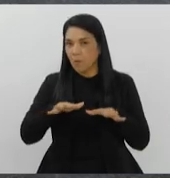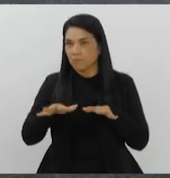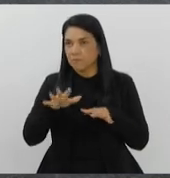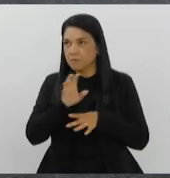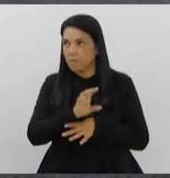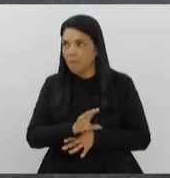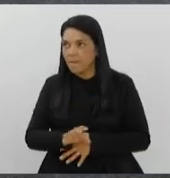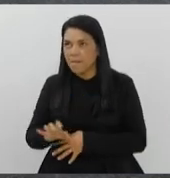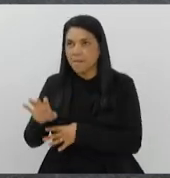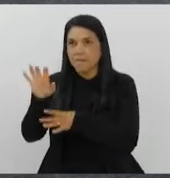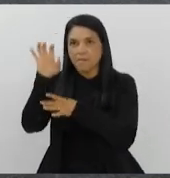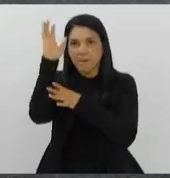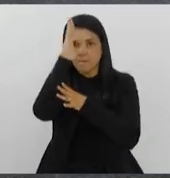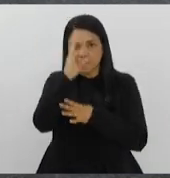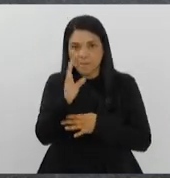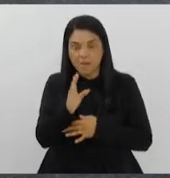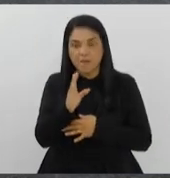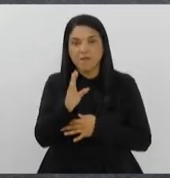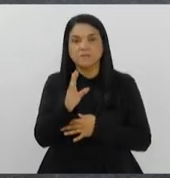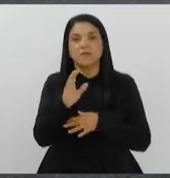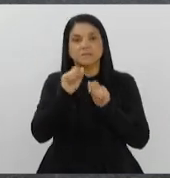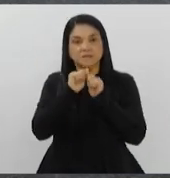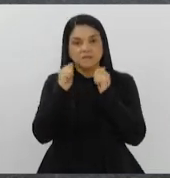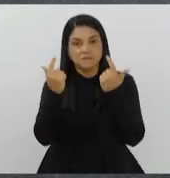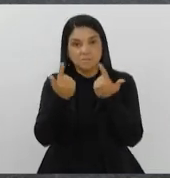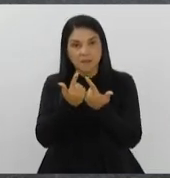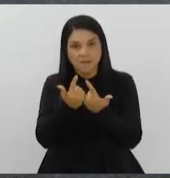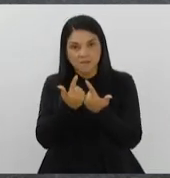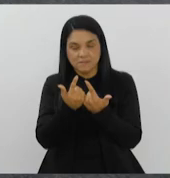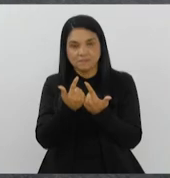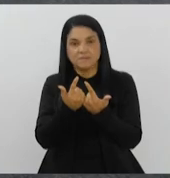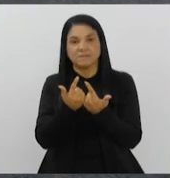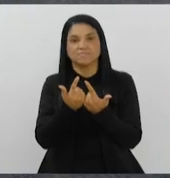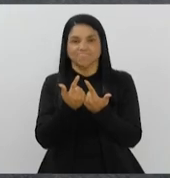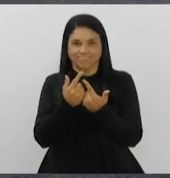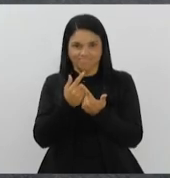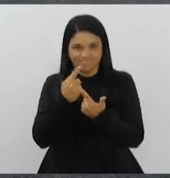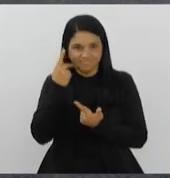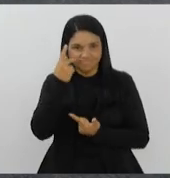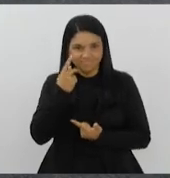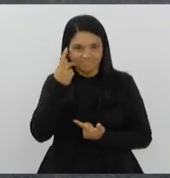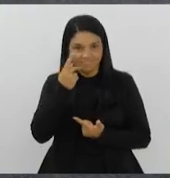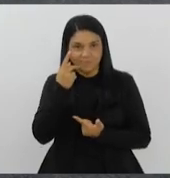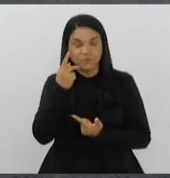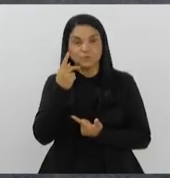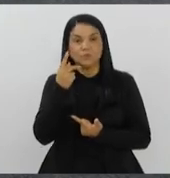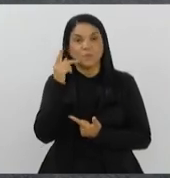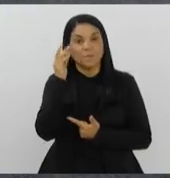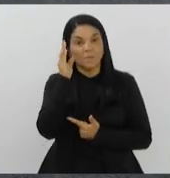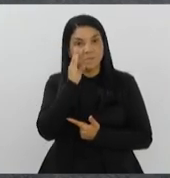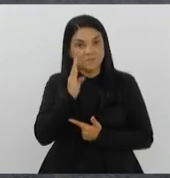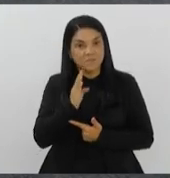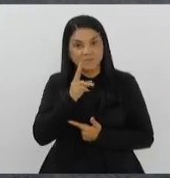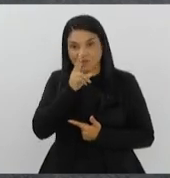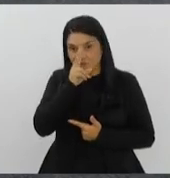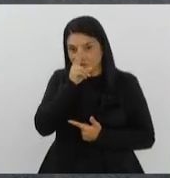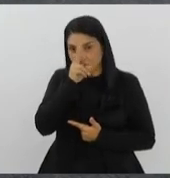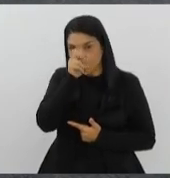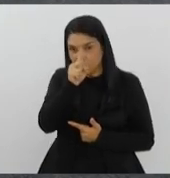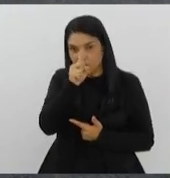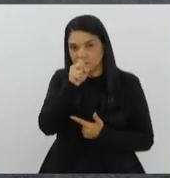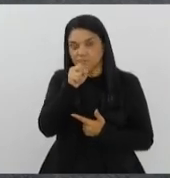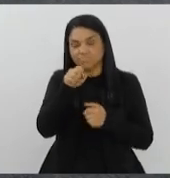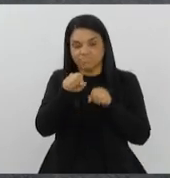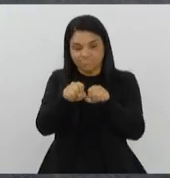nacional das assembleias legislativas por todo o Brasil de fortalecimento do